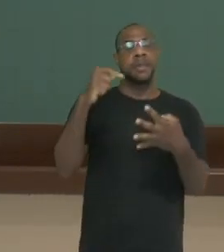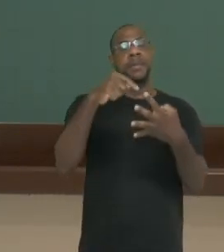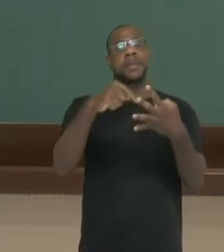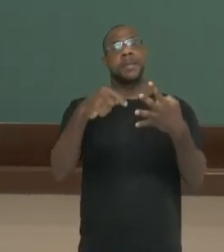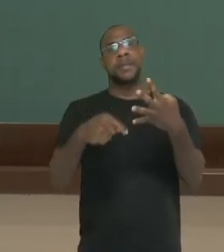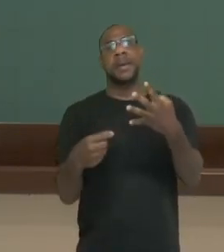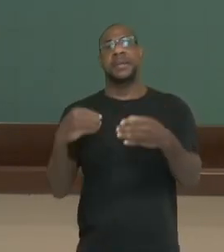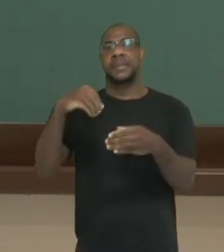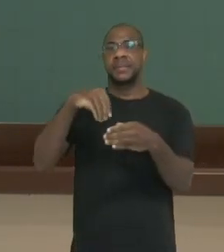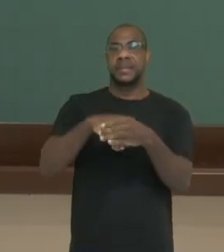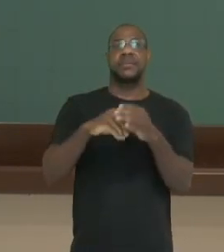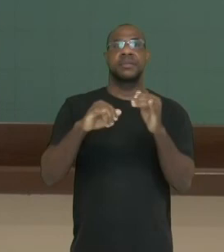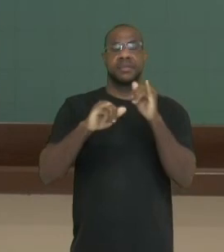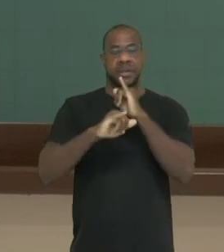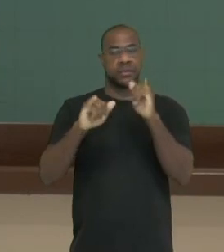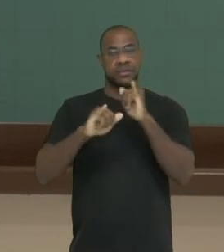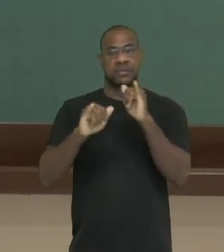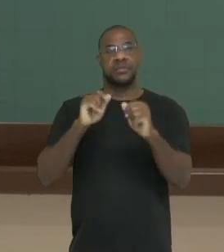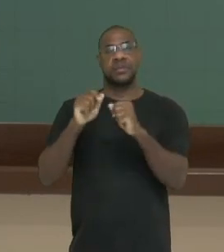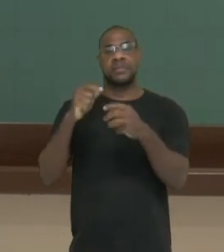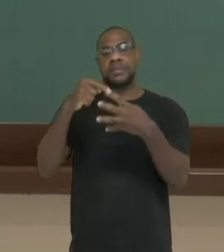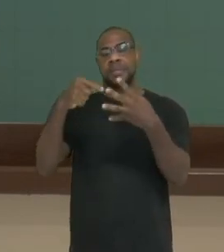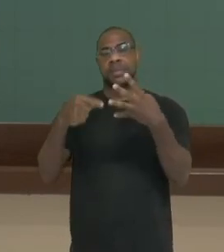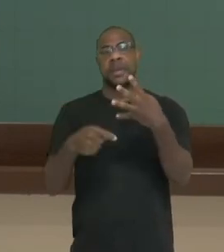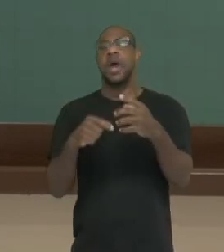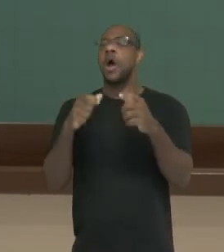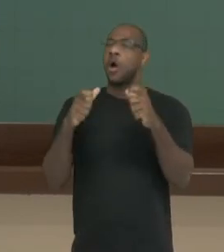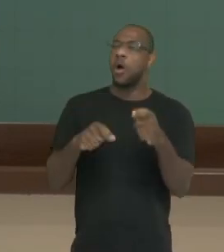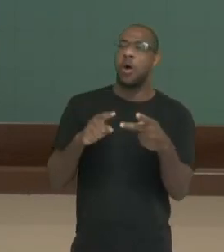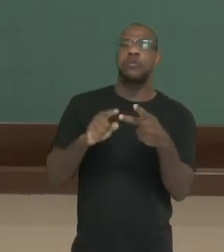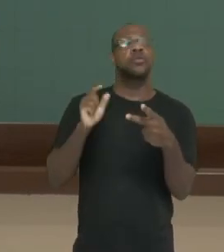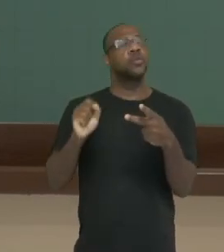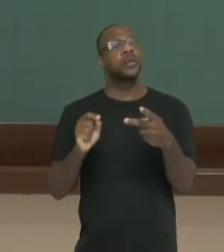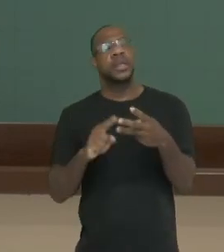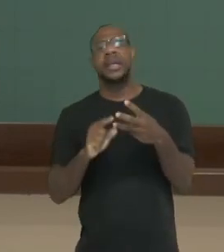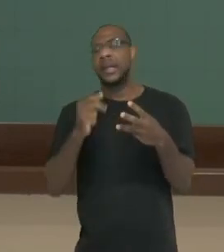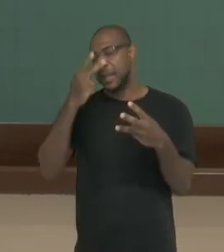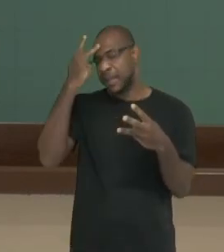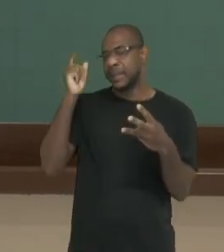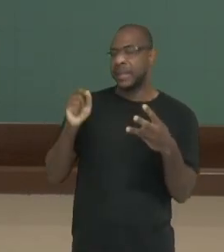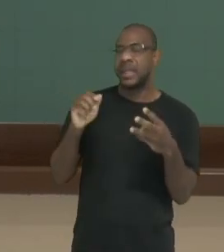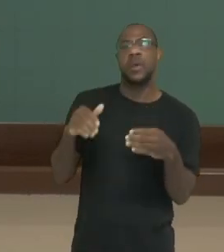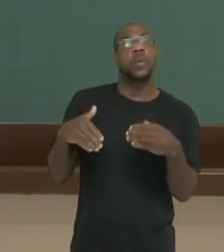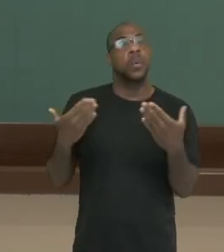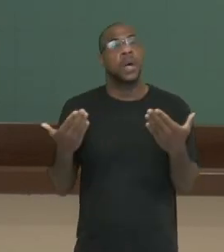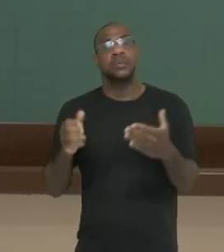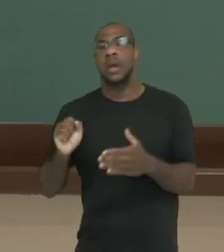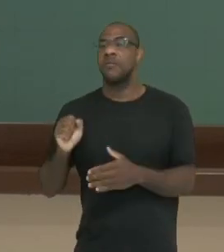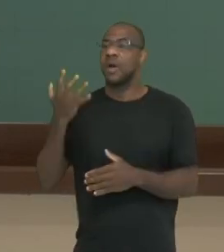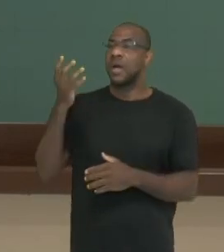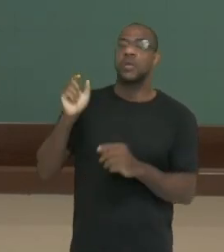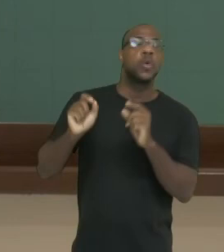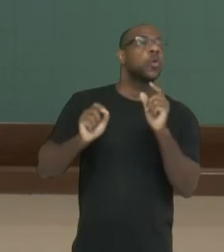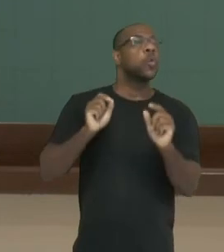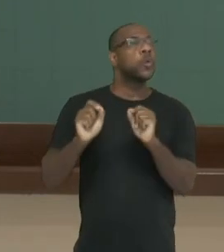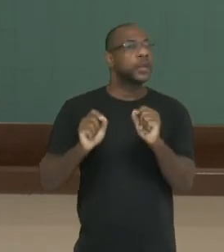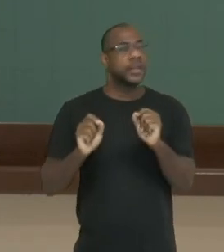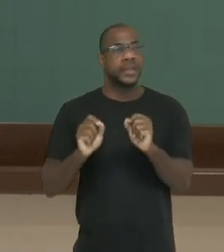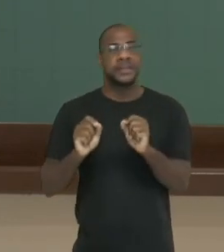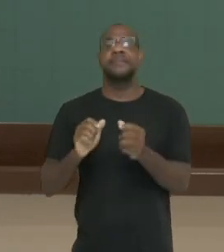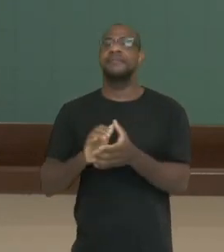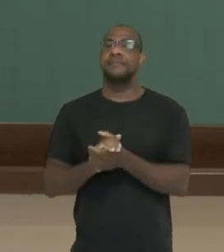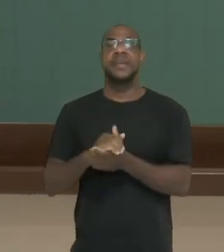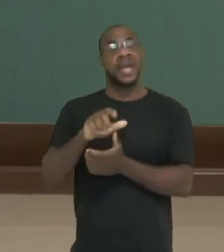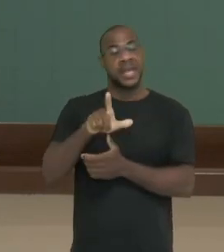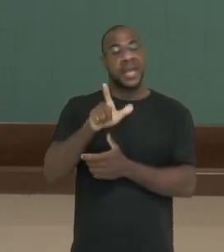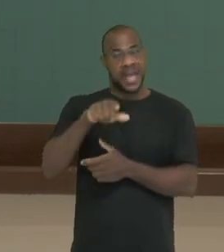da notícia, né? Que são ali onde, o que, com quem e quando os fatos aconteceram, aquilo que nós chamamos de lead,